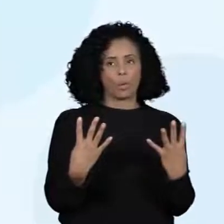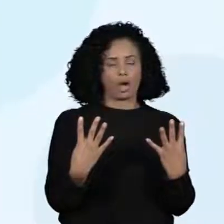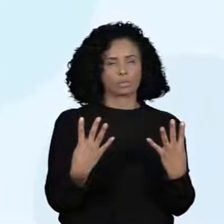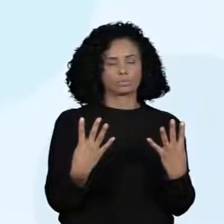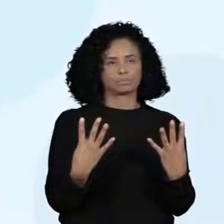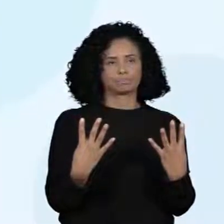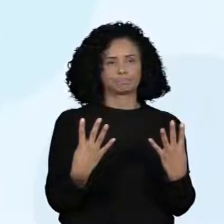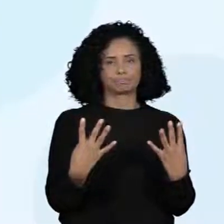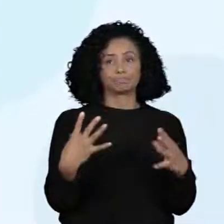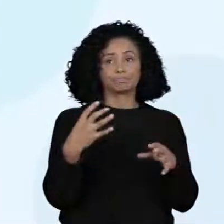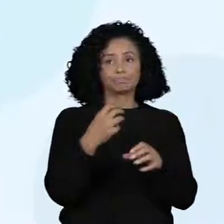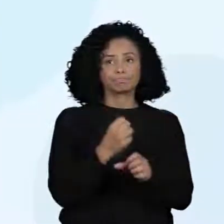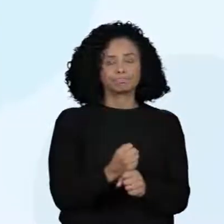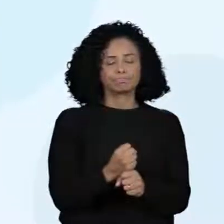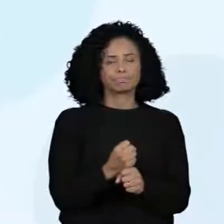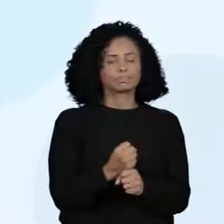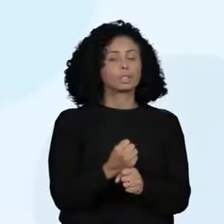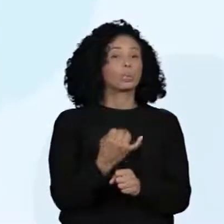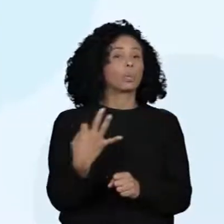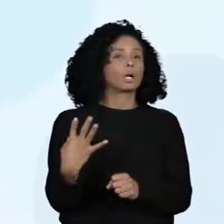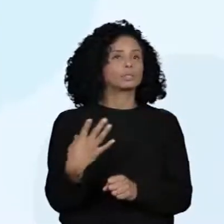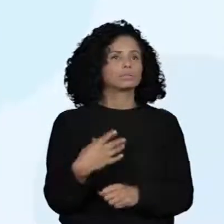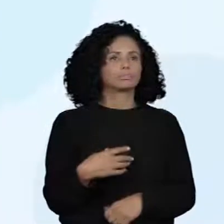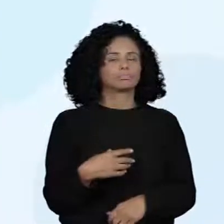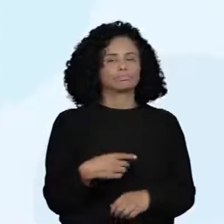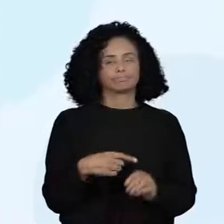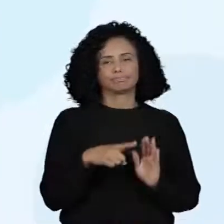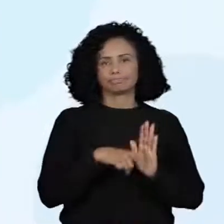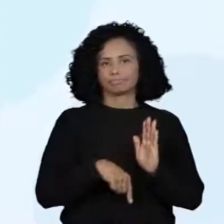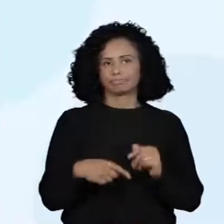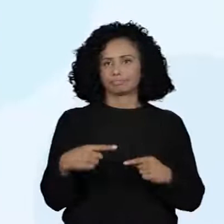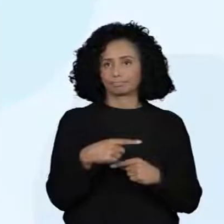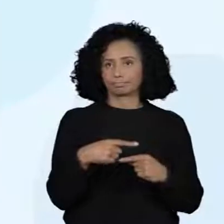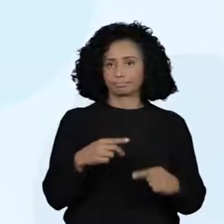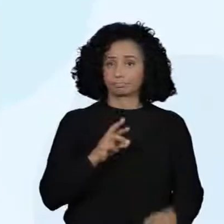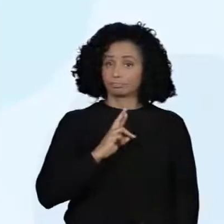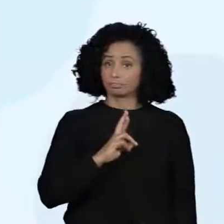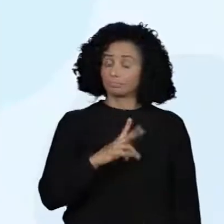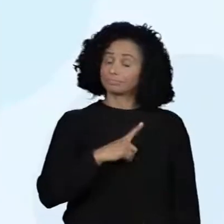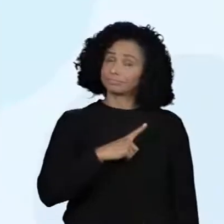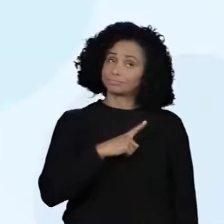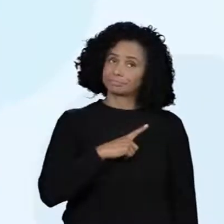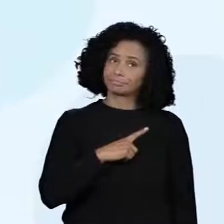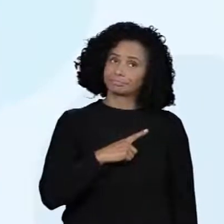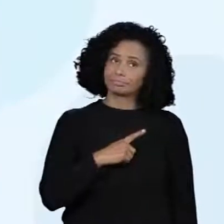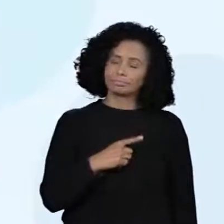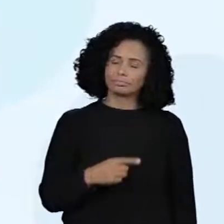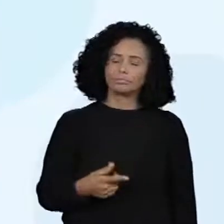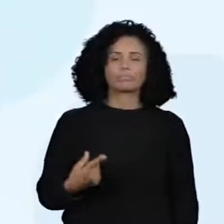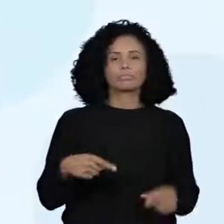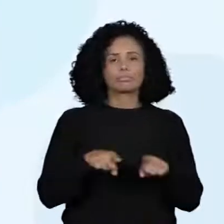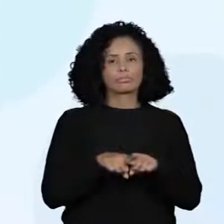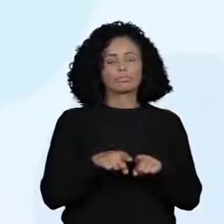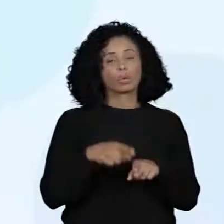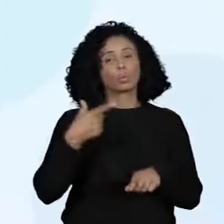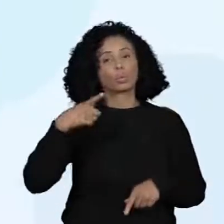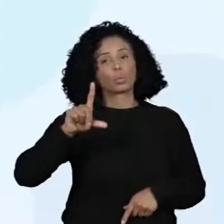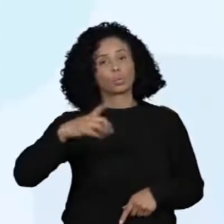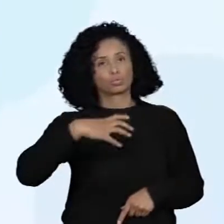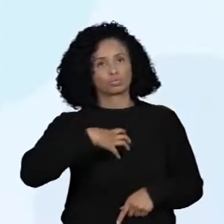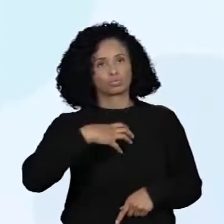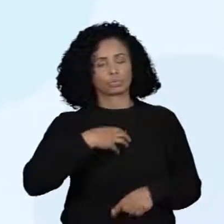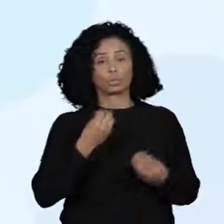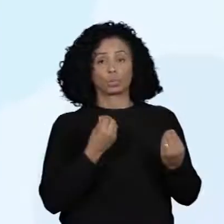teremos o resultado. Outra forma de resolver essa questão é também partir da quantidade que a Leila